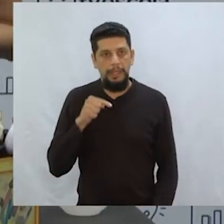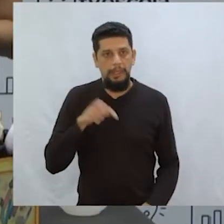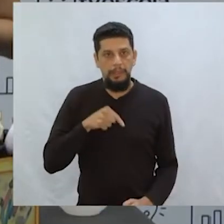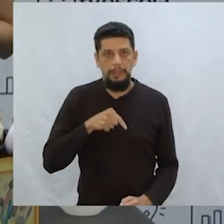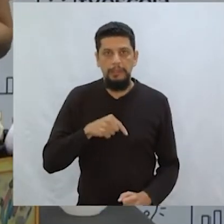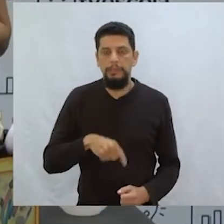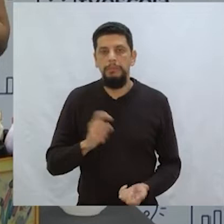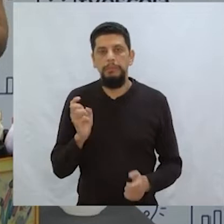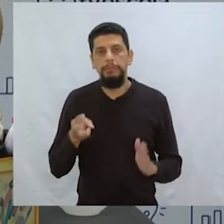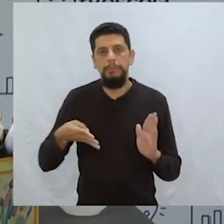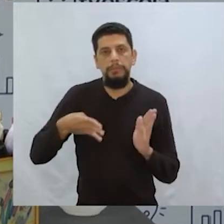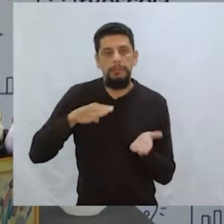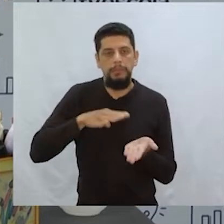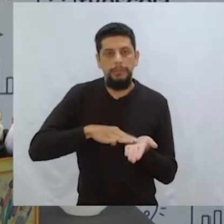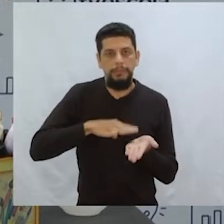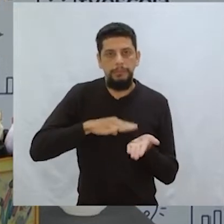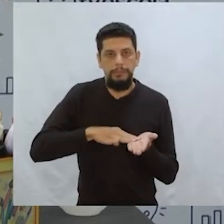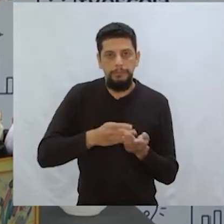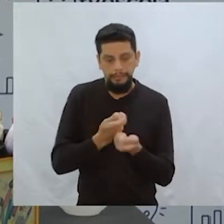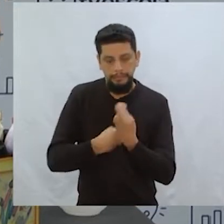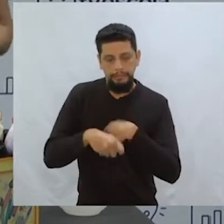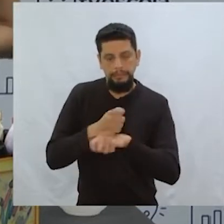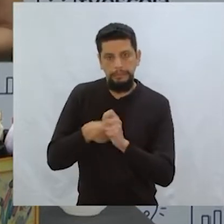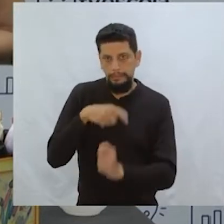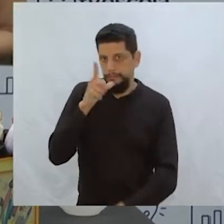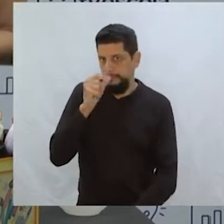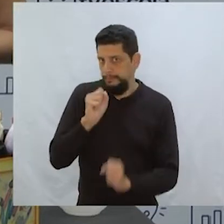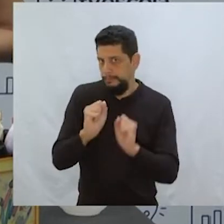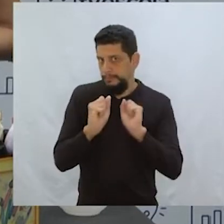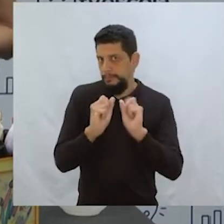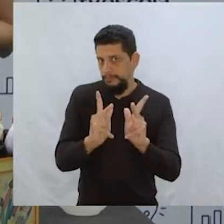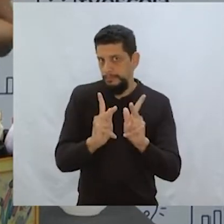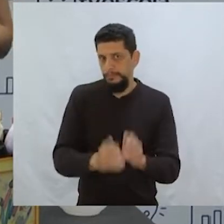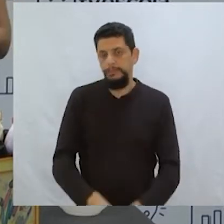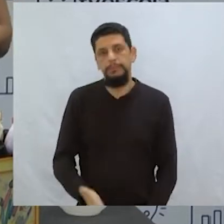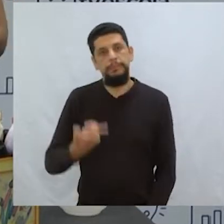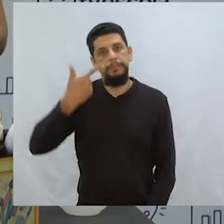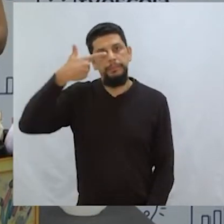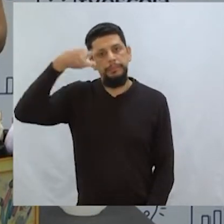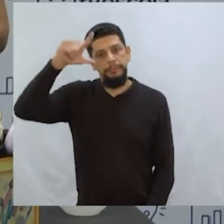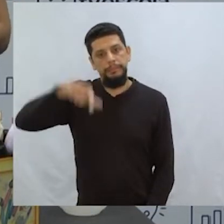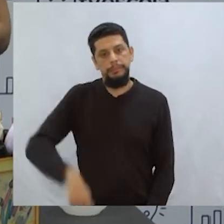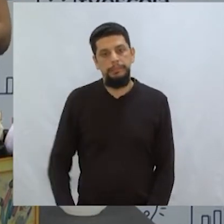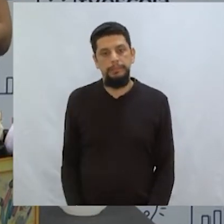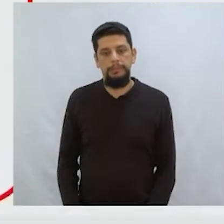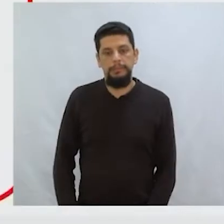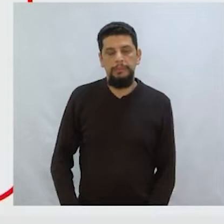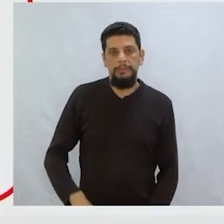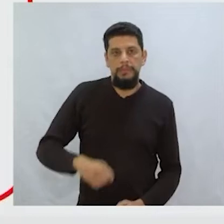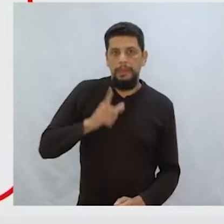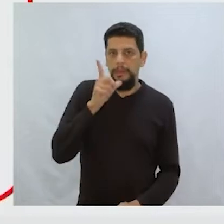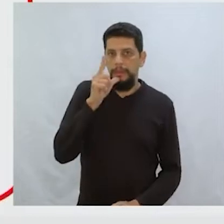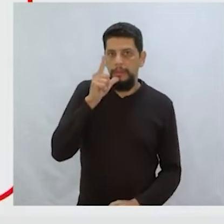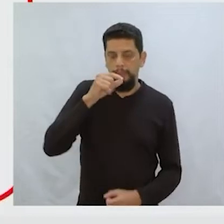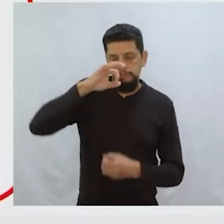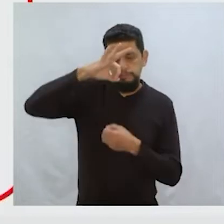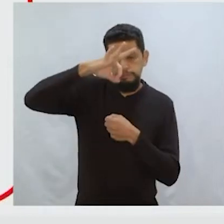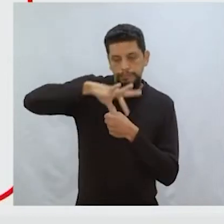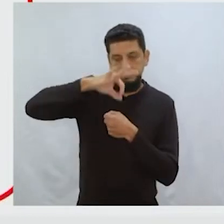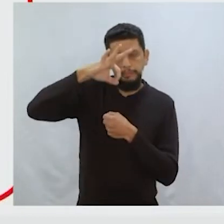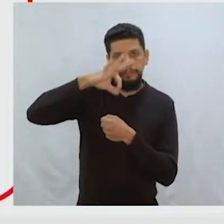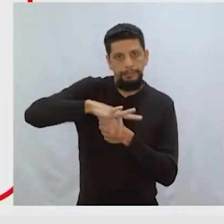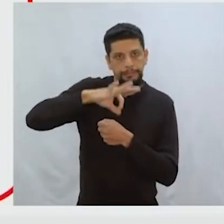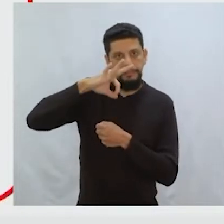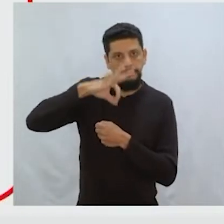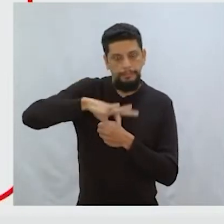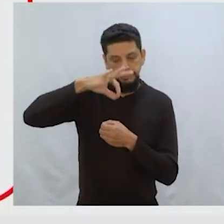Esse é um motivo de economizar água, certo? Outro, vazamentos em casa.